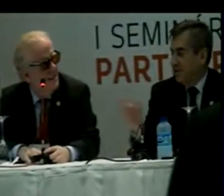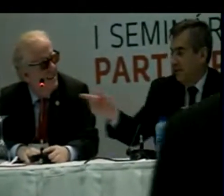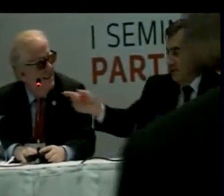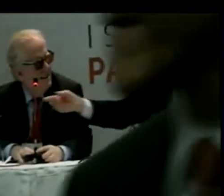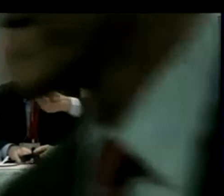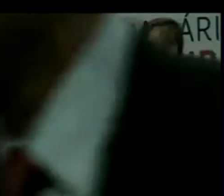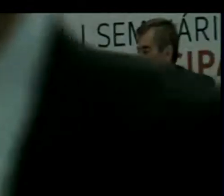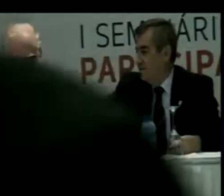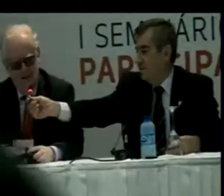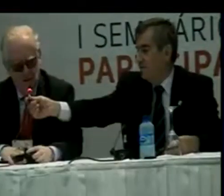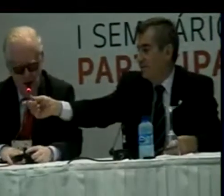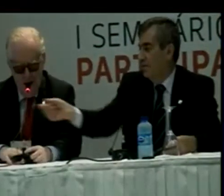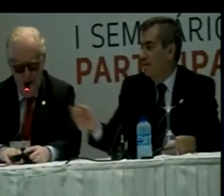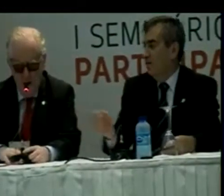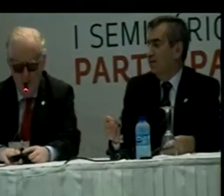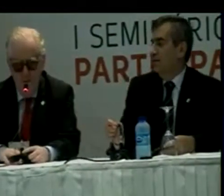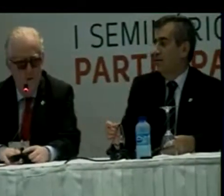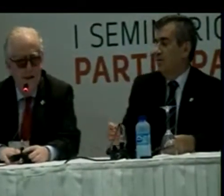Para variar o